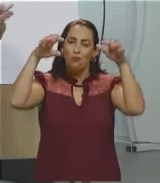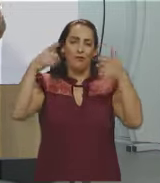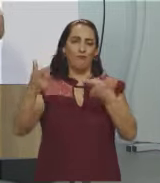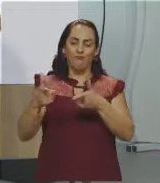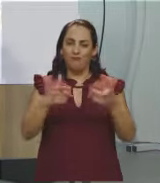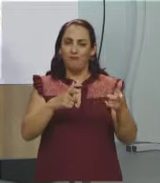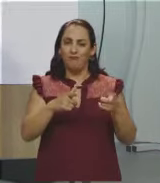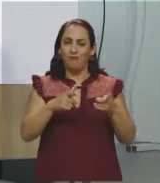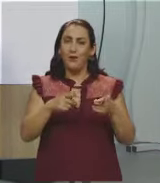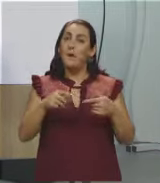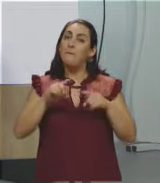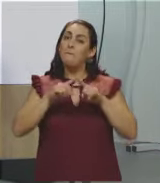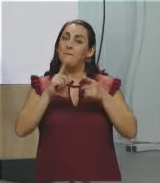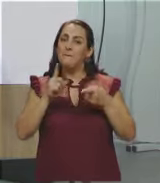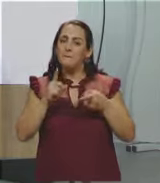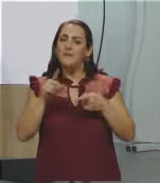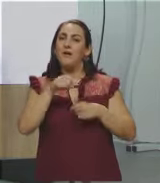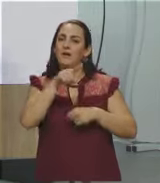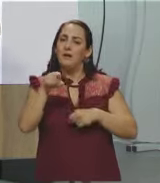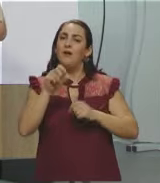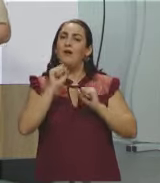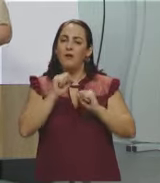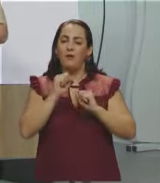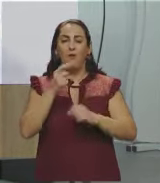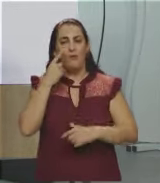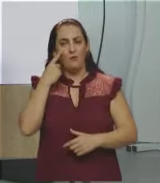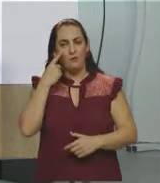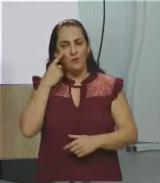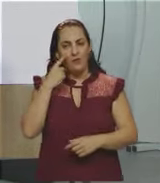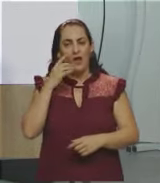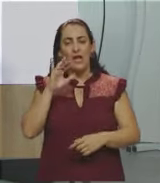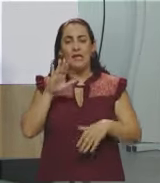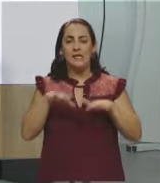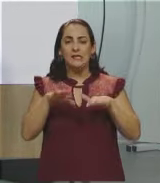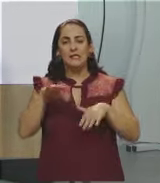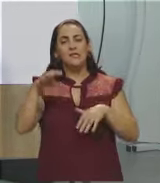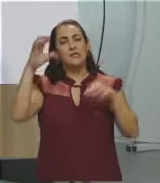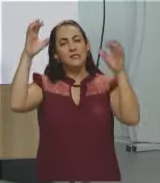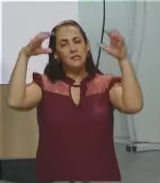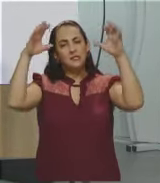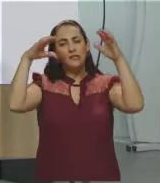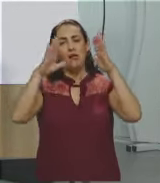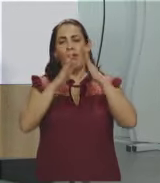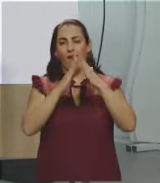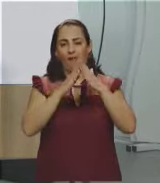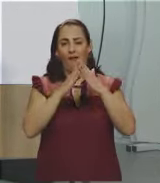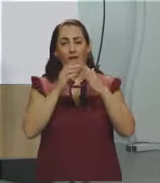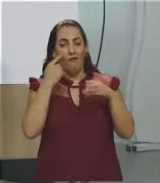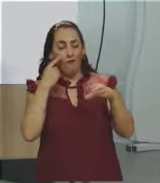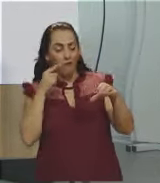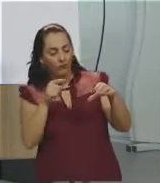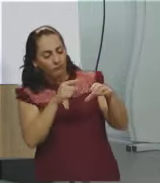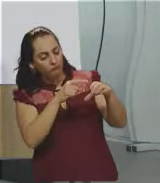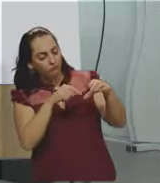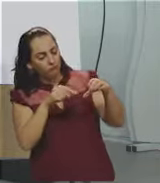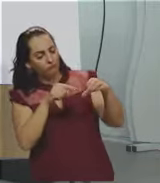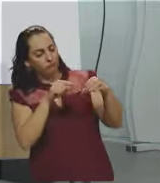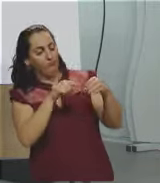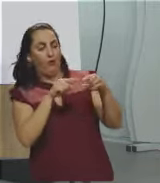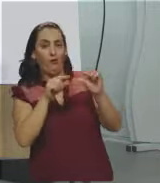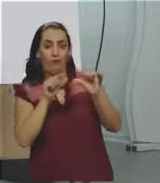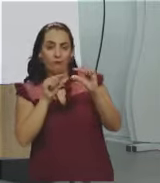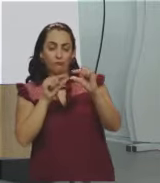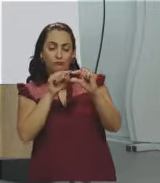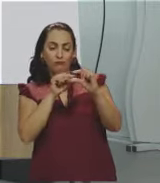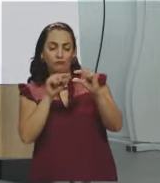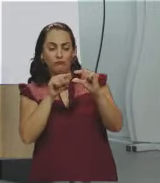que funciona essa questão do comprimento. Mas se um dia vocês pegarem um chuveiro na casa de vocês aberto, vocês vão ver isso aí, é